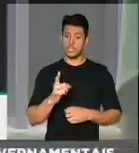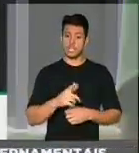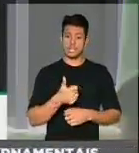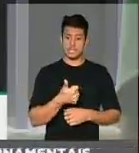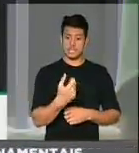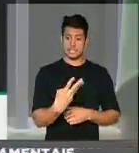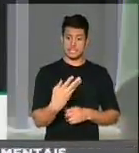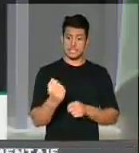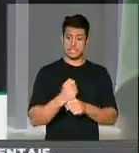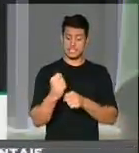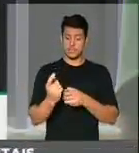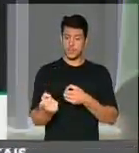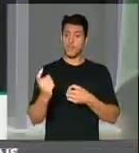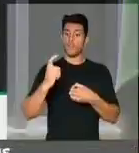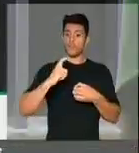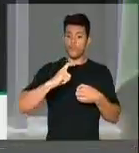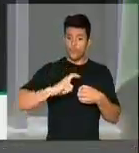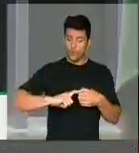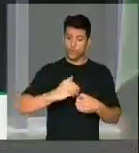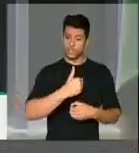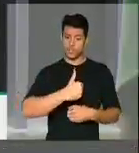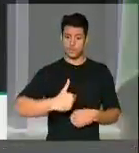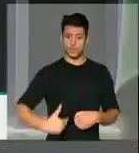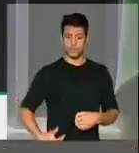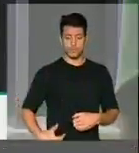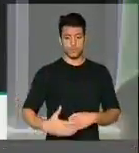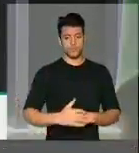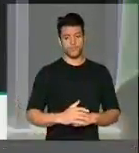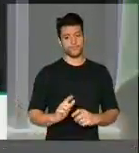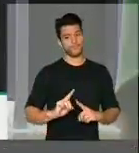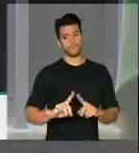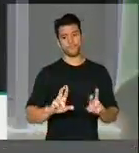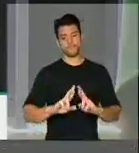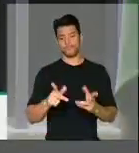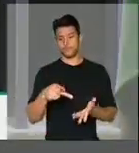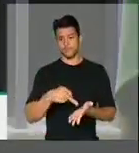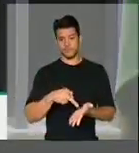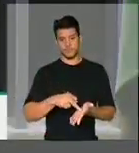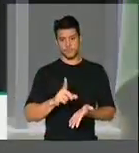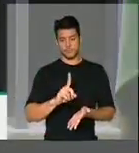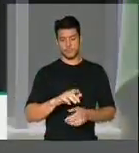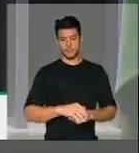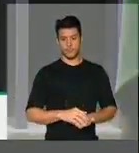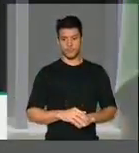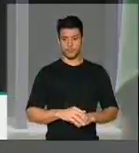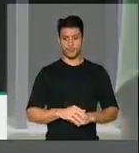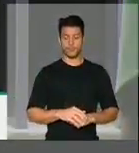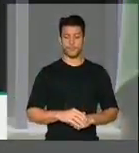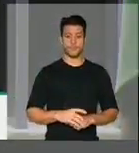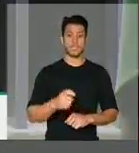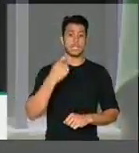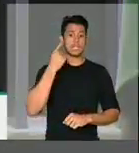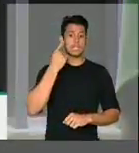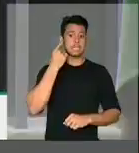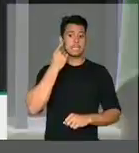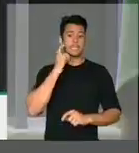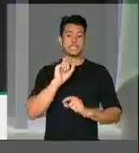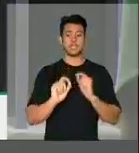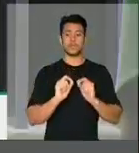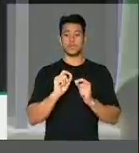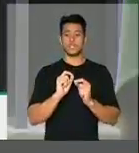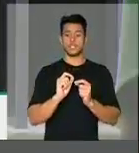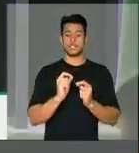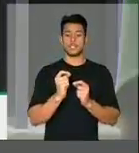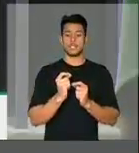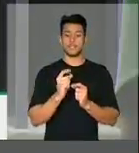fizeram. Não é verdade o que tentam passar dessas tribunas. Tentam criar, deputado Dudu